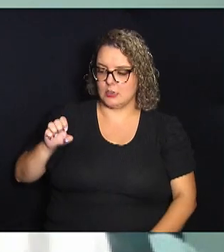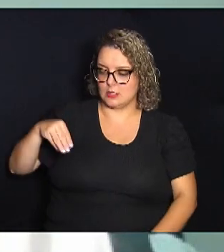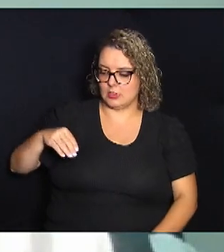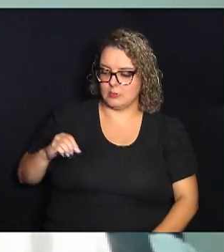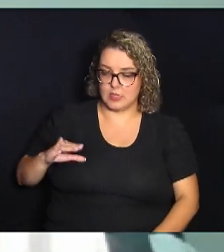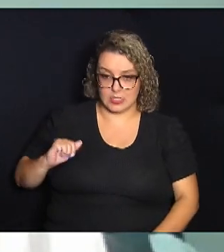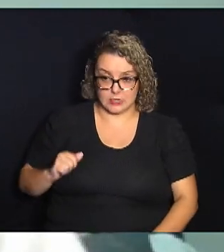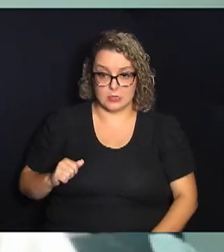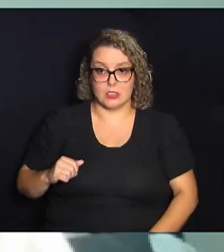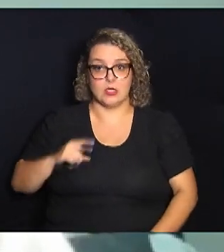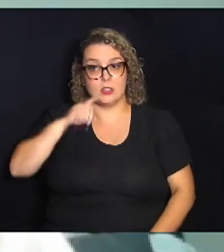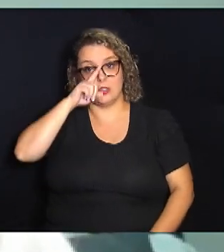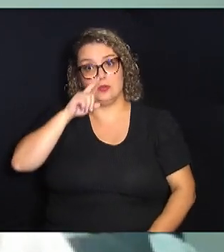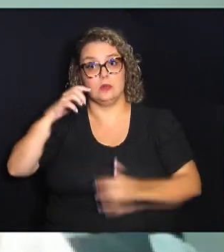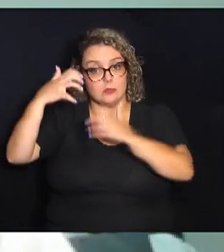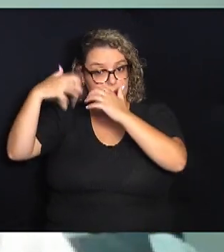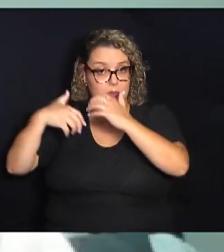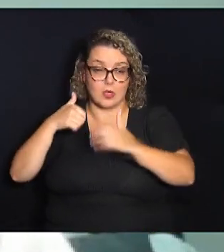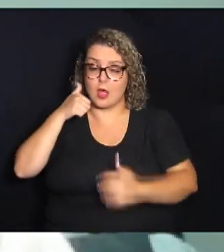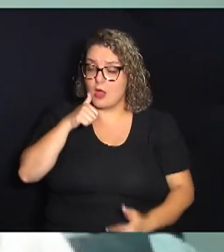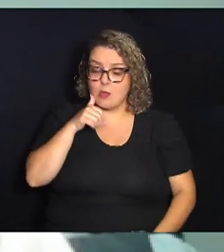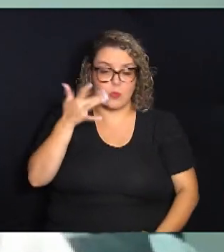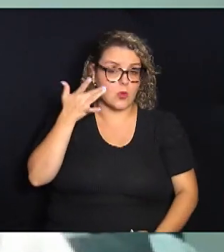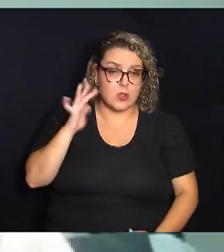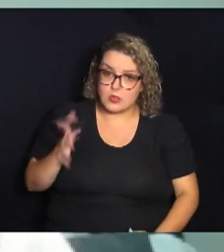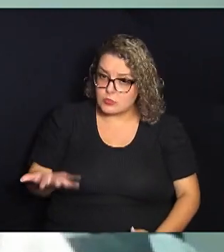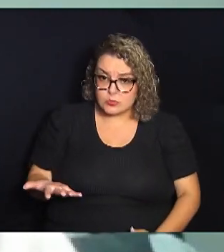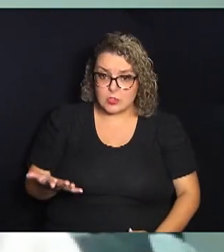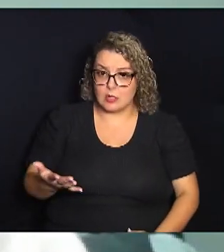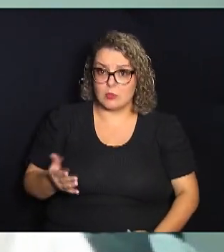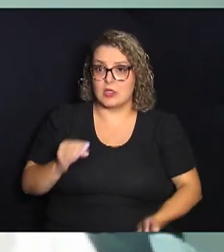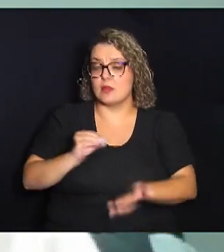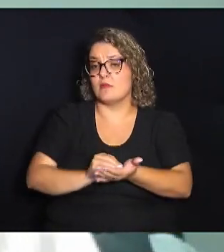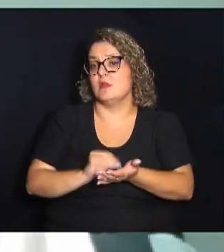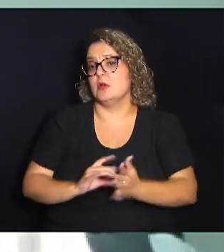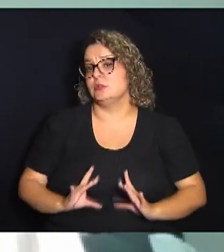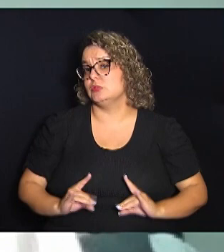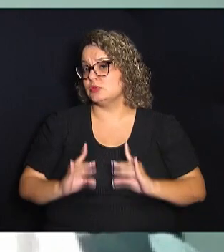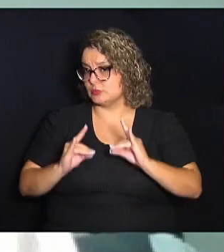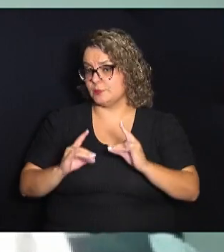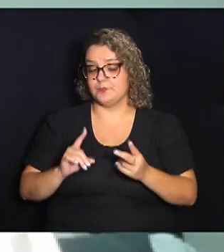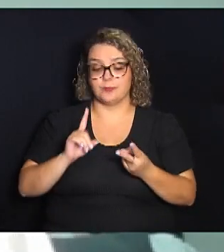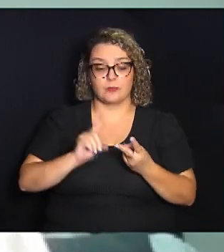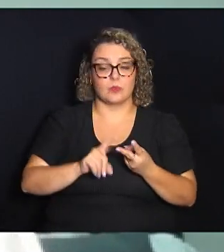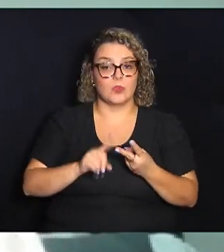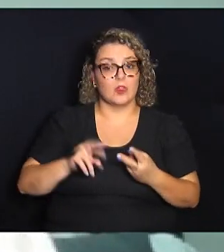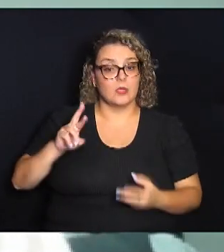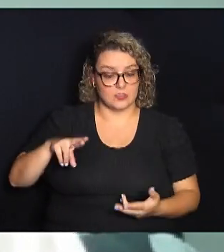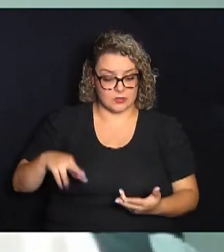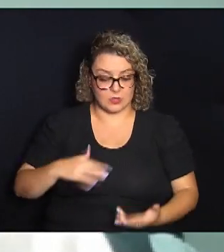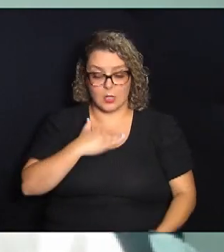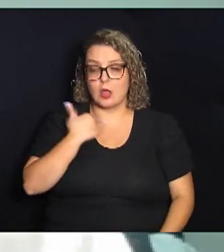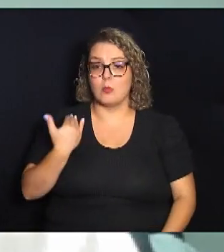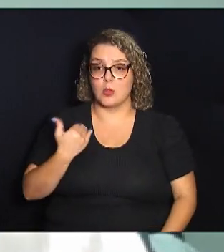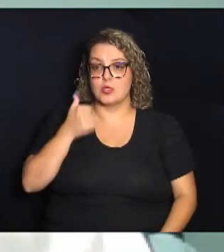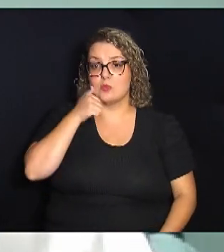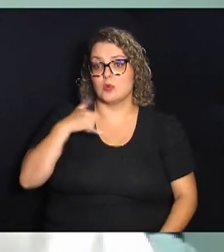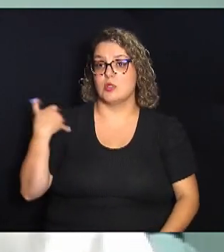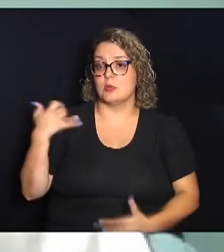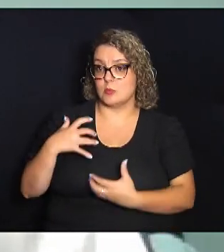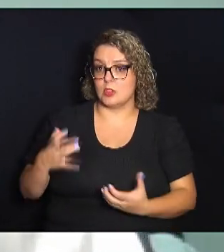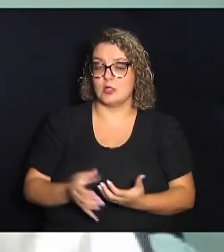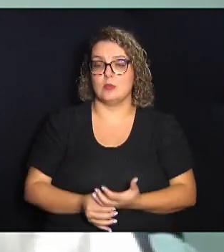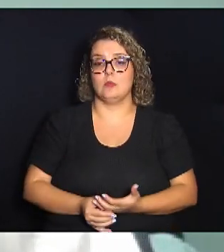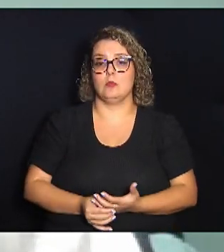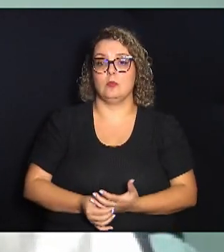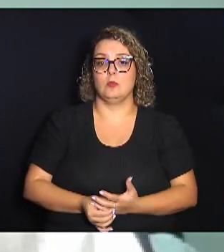Então a mulher não sabe que isso acontece devido à deficiência hormonal. A segunda causa de morte em mulheres idosas no mundo, por